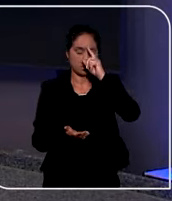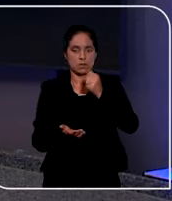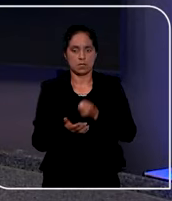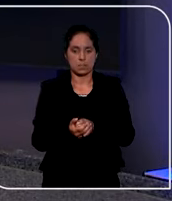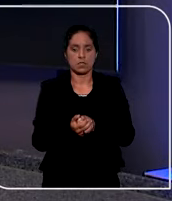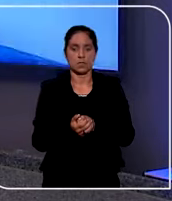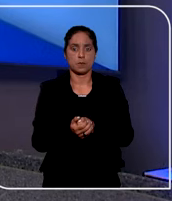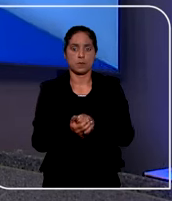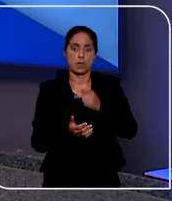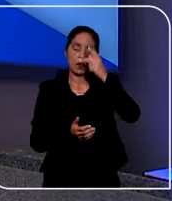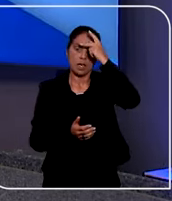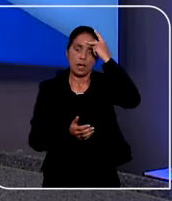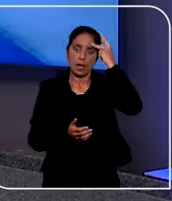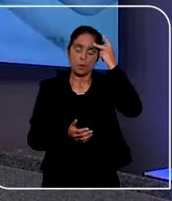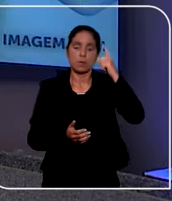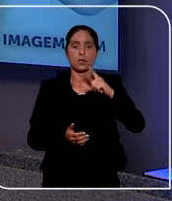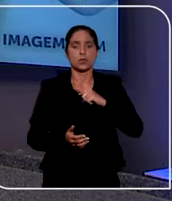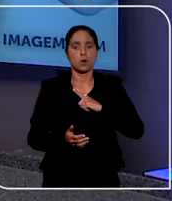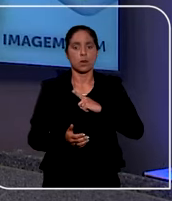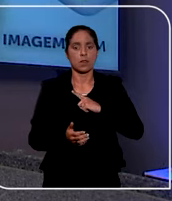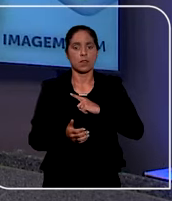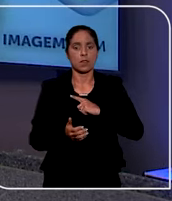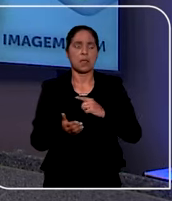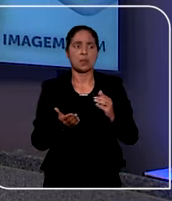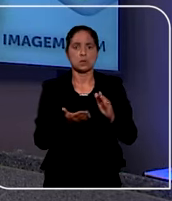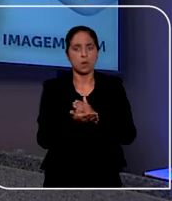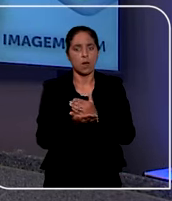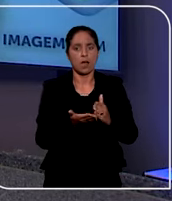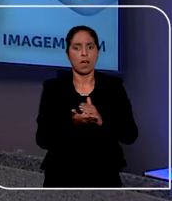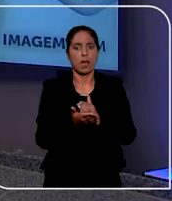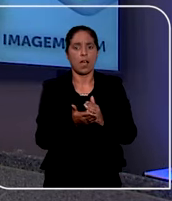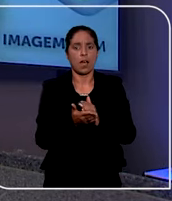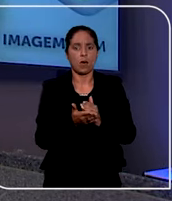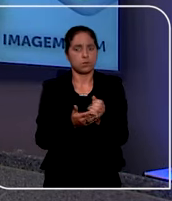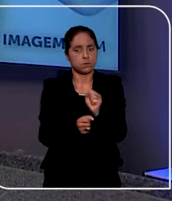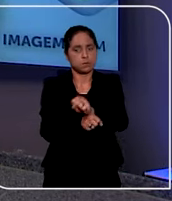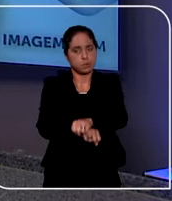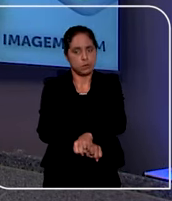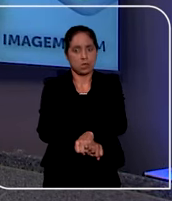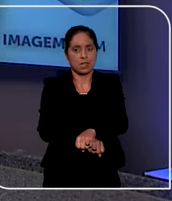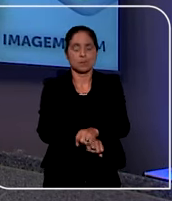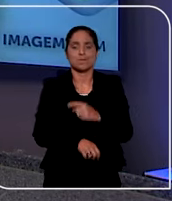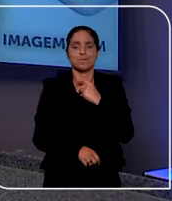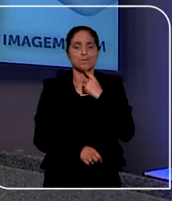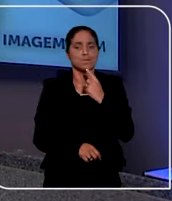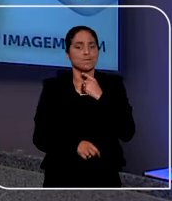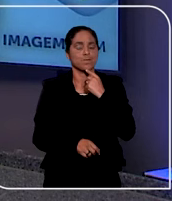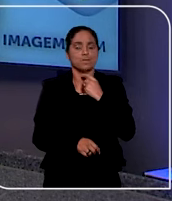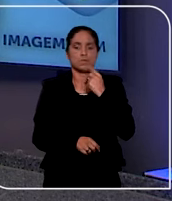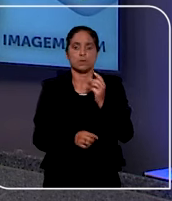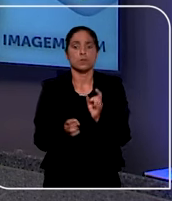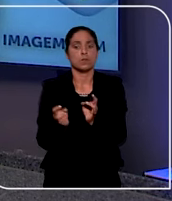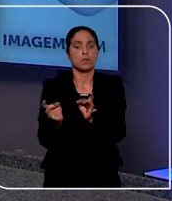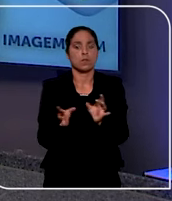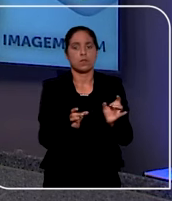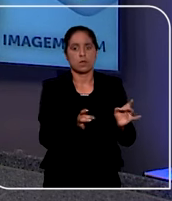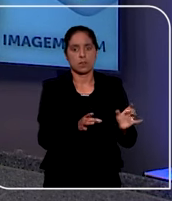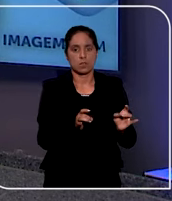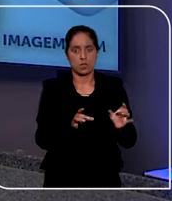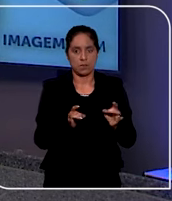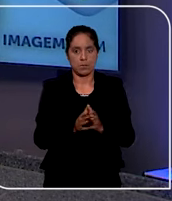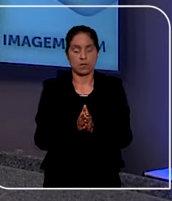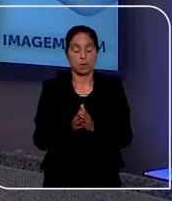administrativas quando a pessoa tem algum patrimônio bloqueado dentro dessa lista ela não consegue fazer a venda por